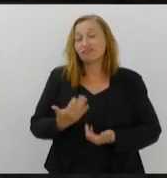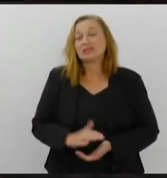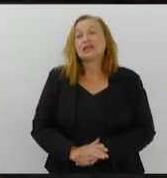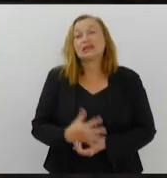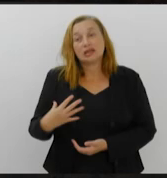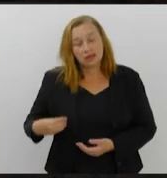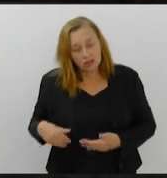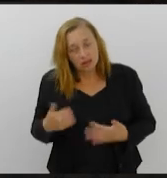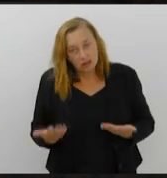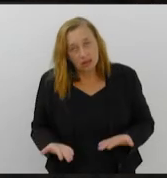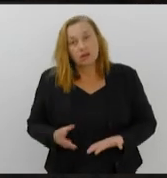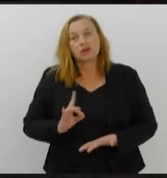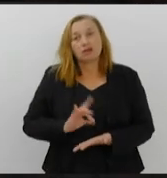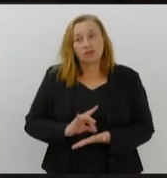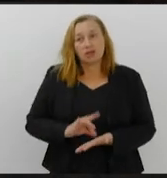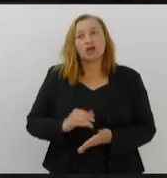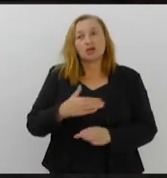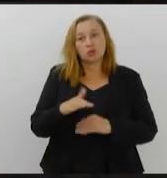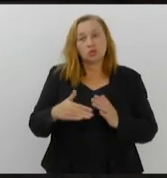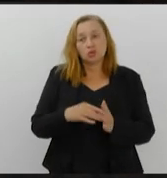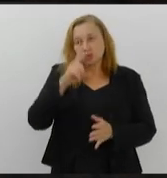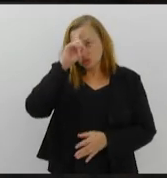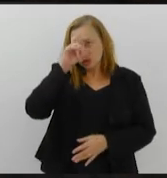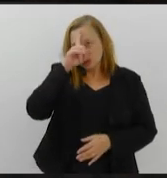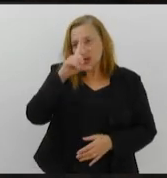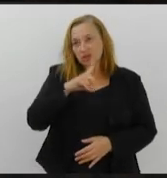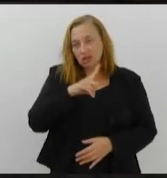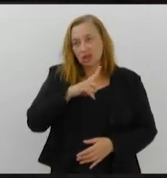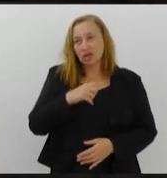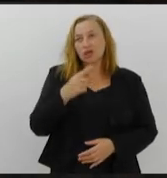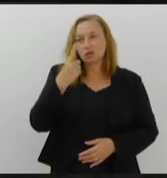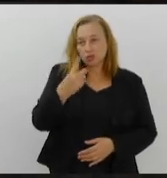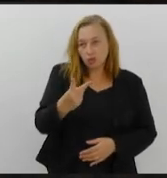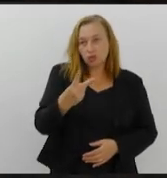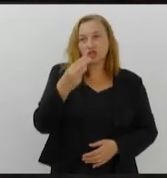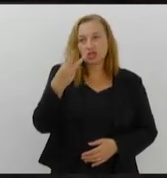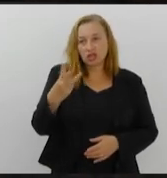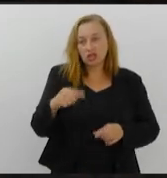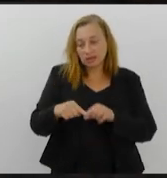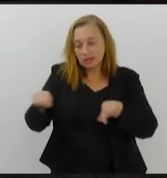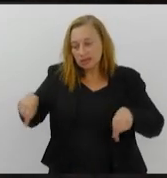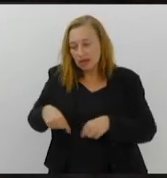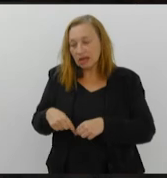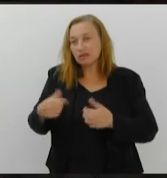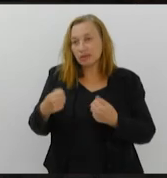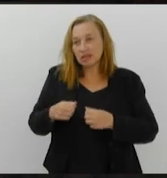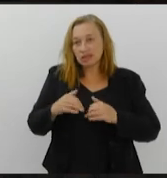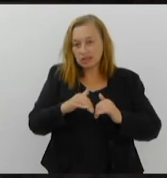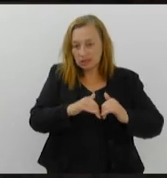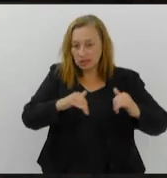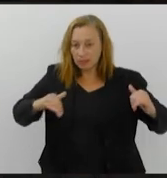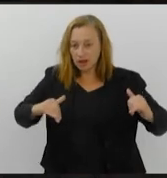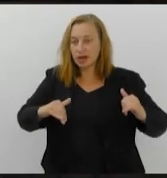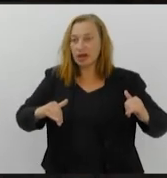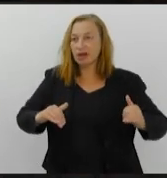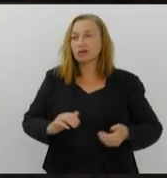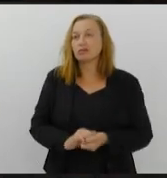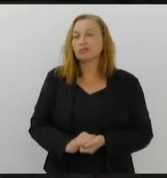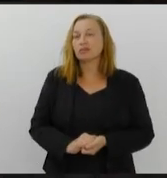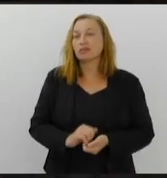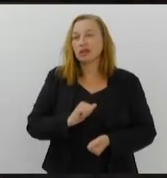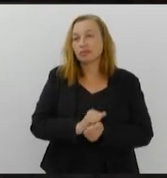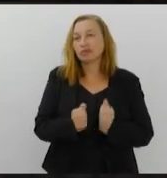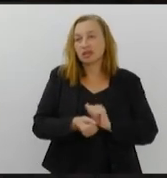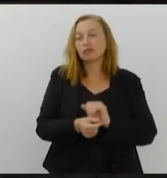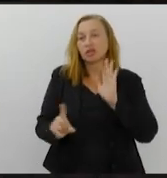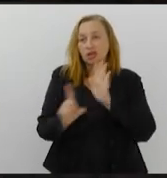Então, na verdade, todo hospital tem ali duas, três enfermarias, reservar uma dessas enfermarias, né, mas a adequação da